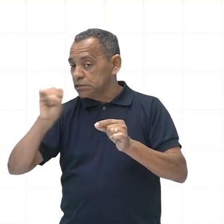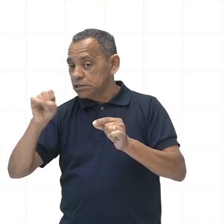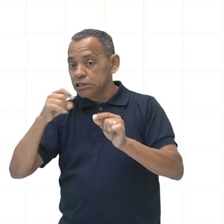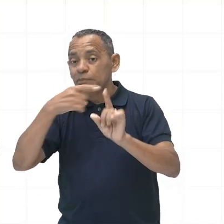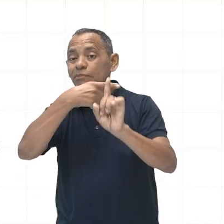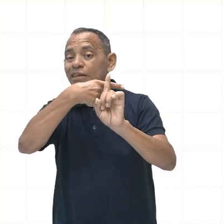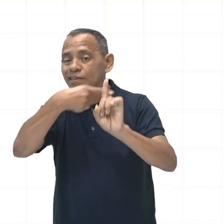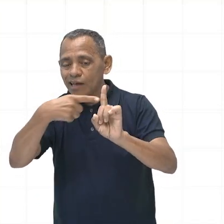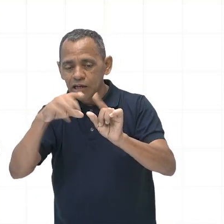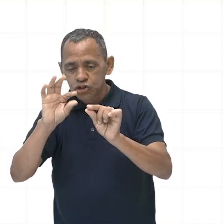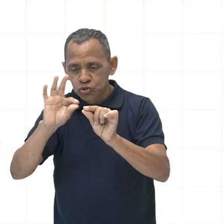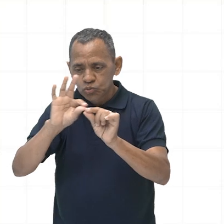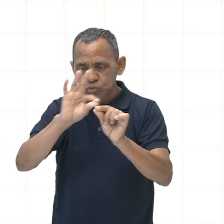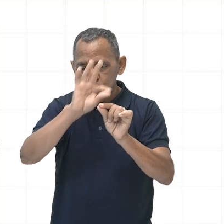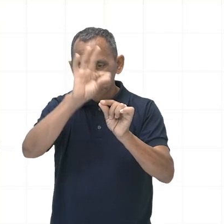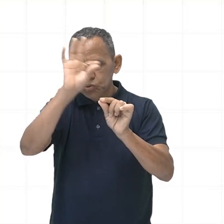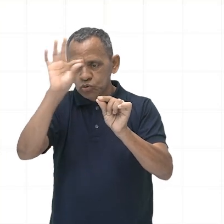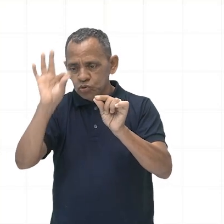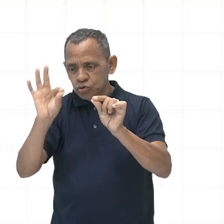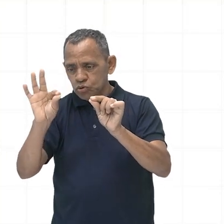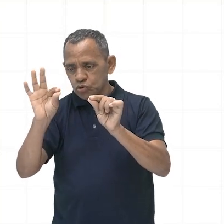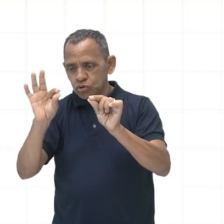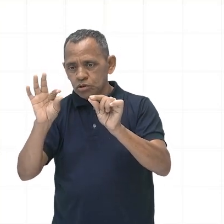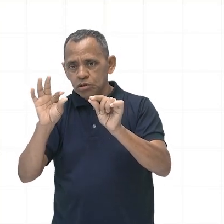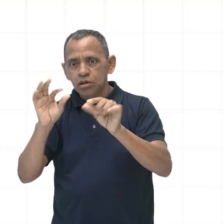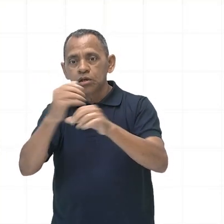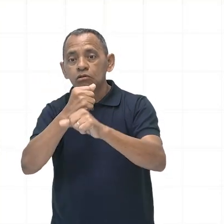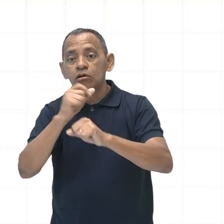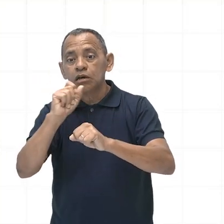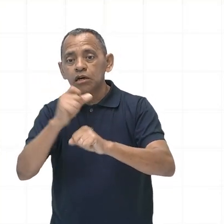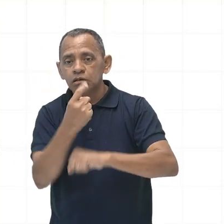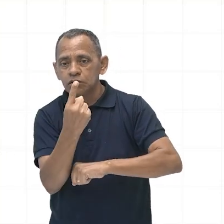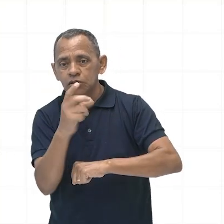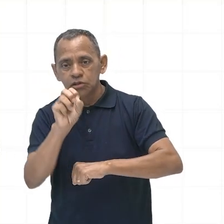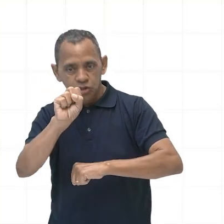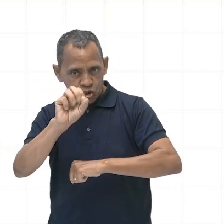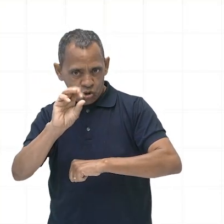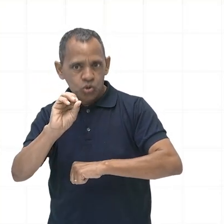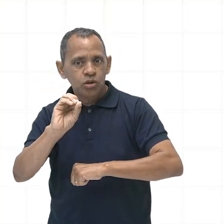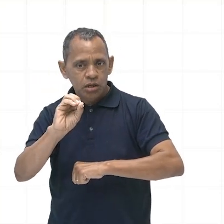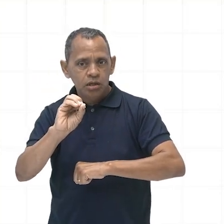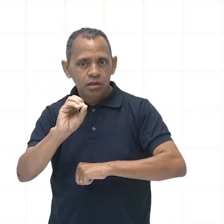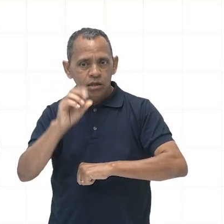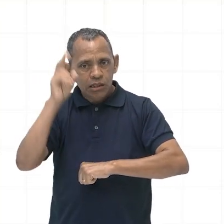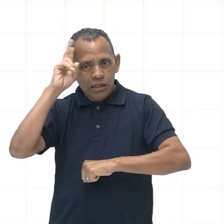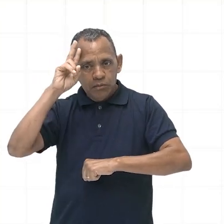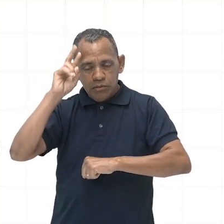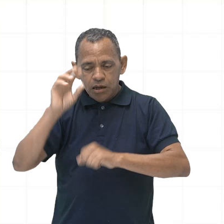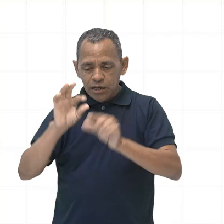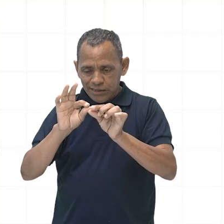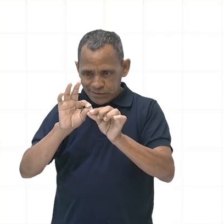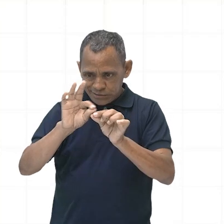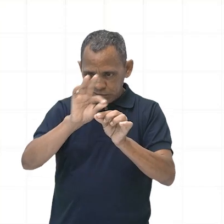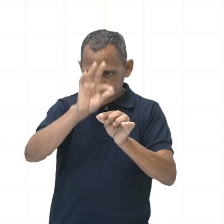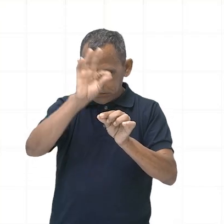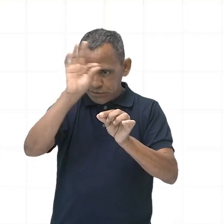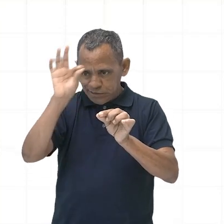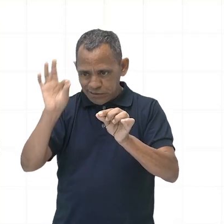E dizer que eles são igual a 180, eu tenho que lembrar que esses ângulos eles são